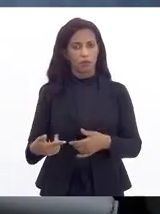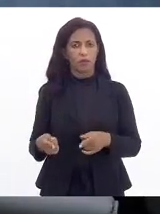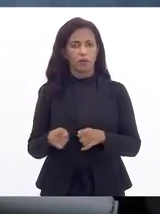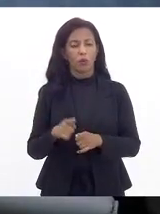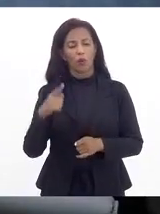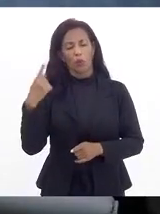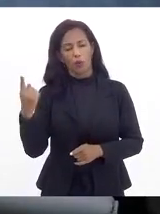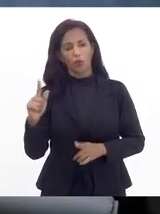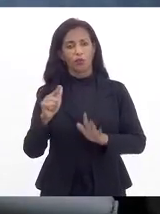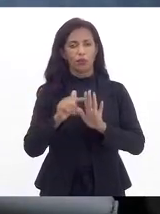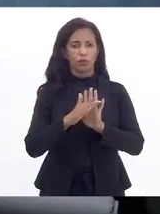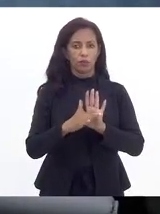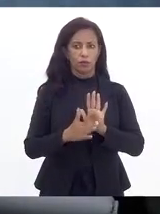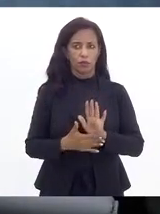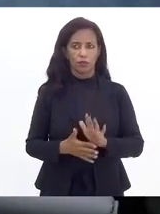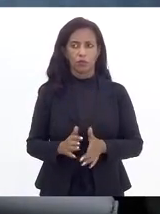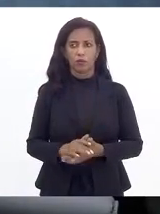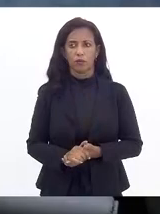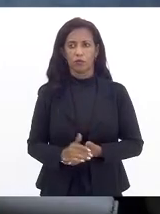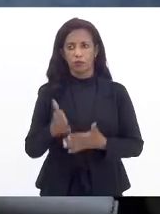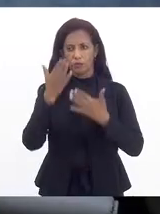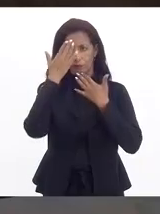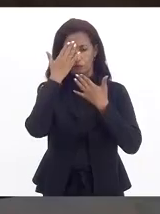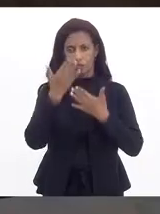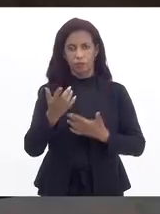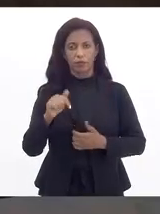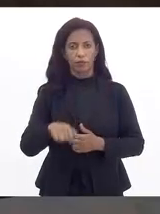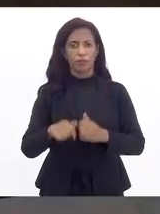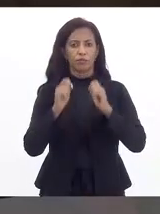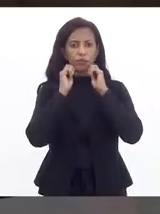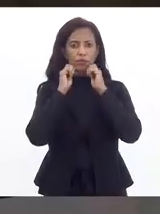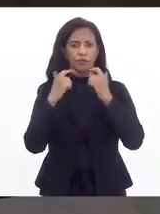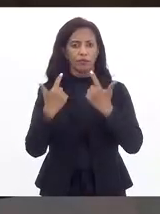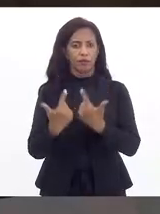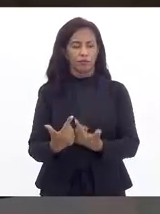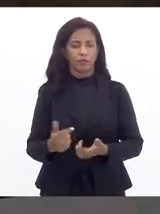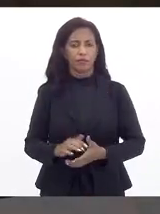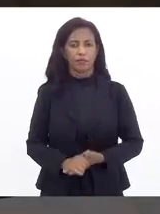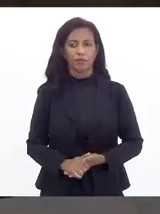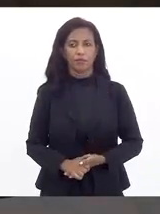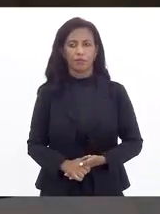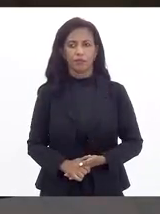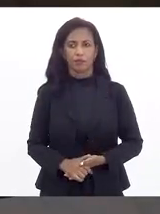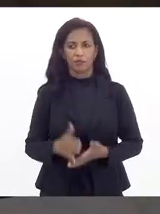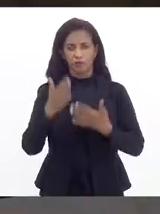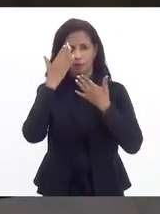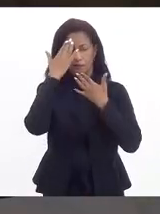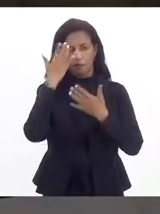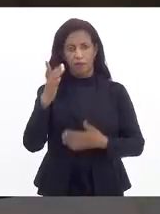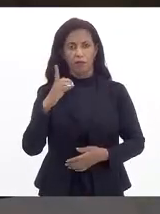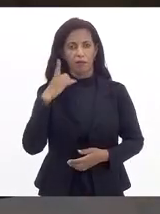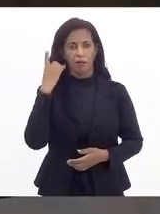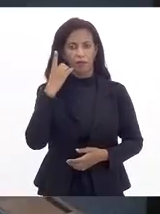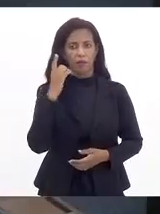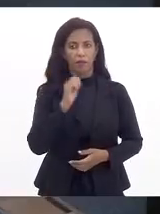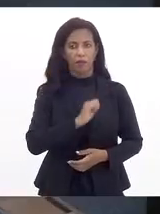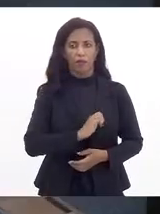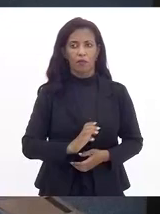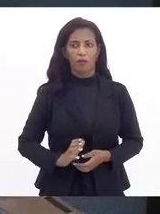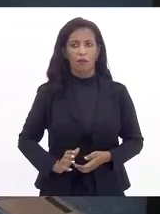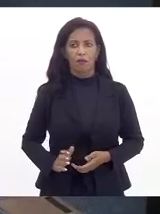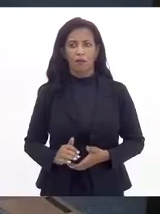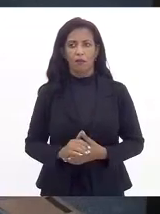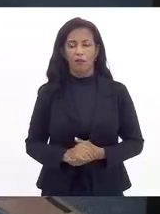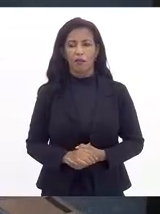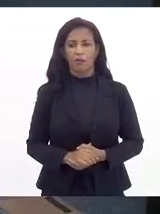outro pela ordem, para a gente agradecer a casa, agradecer ao deputado André Ciliano, está